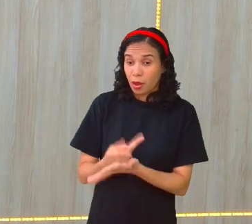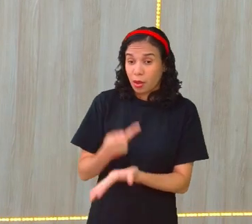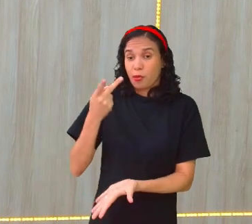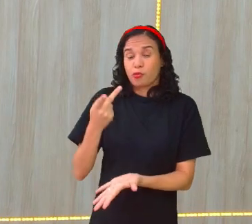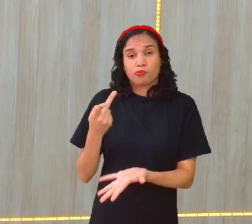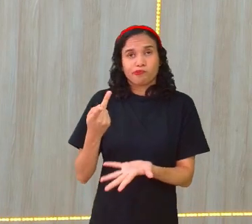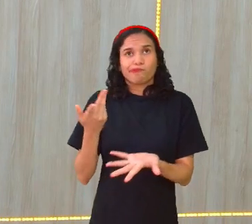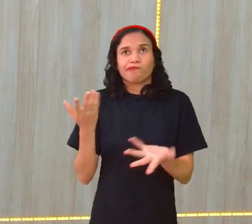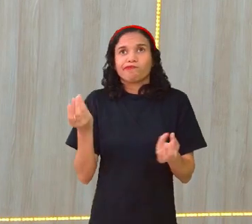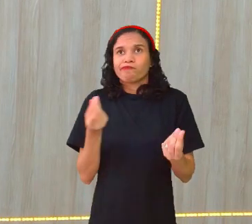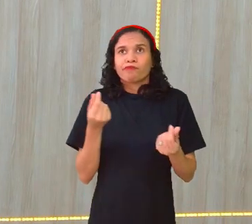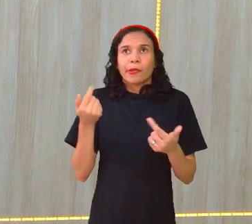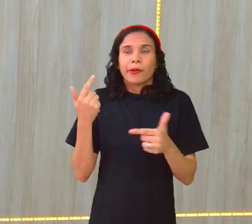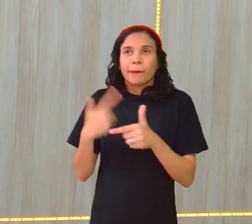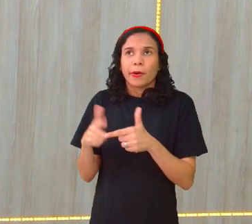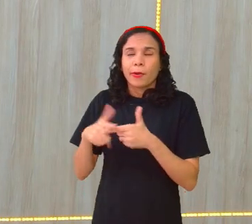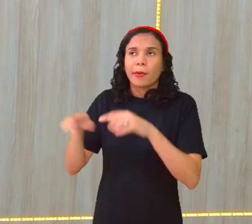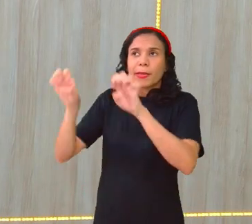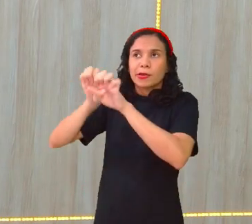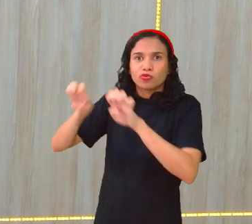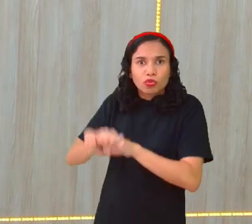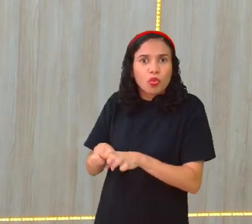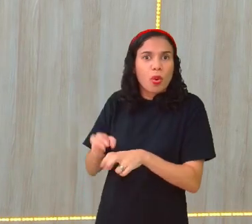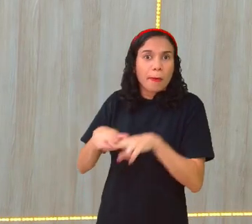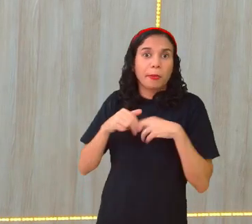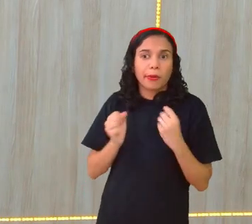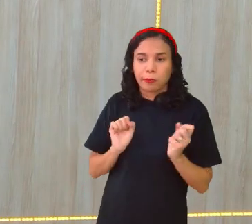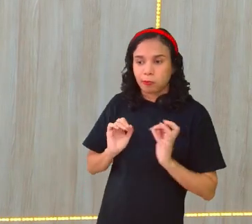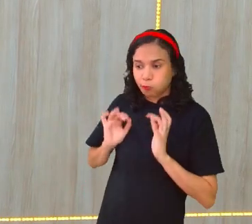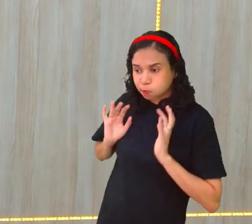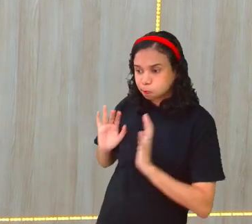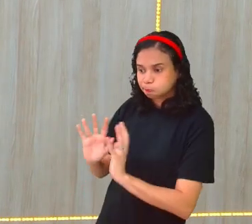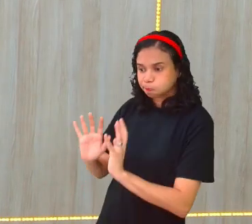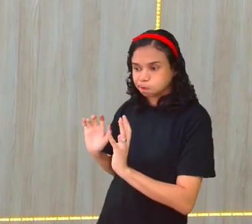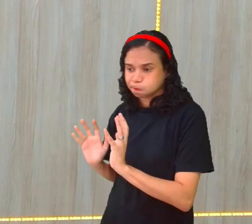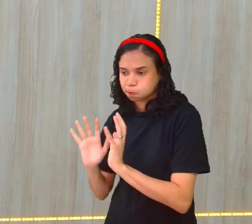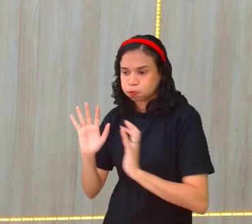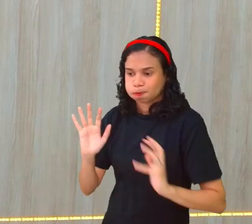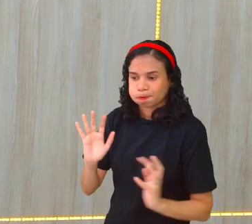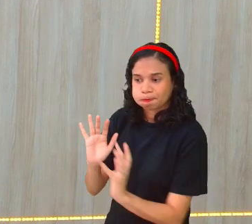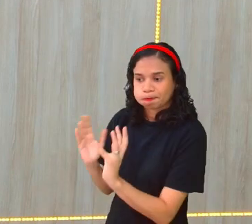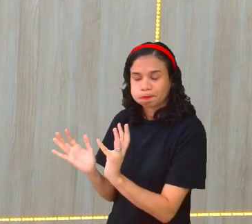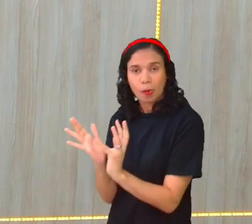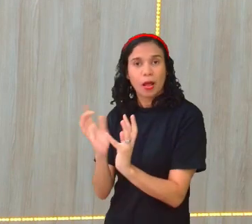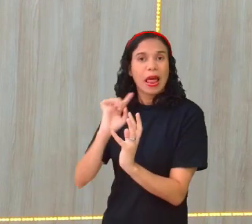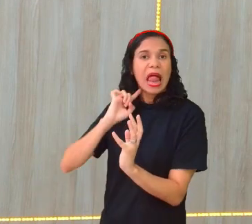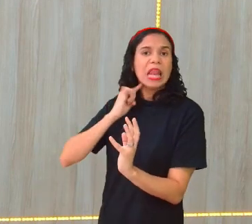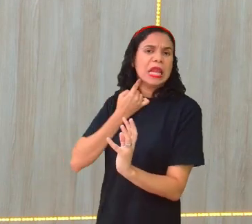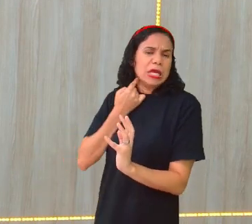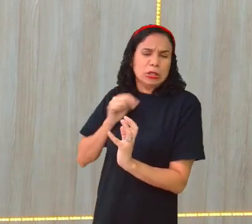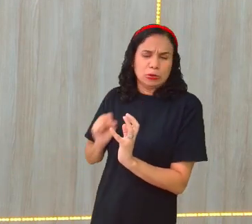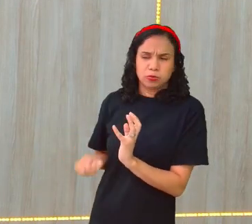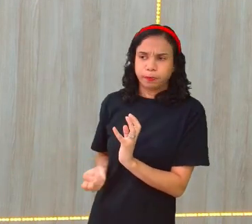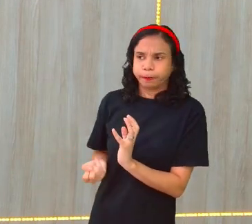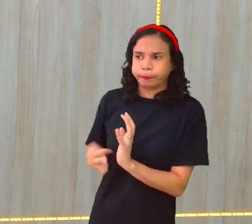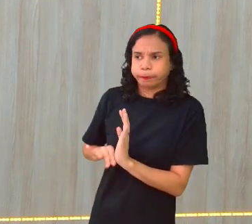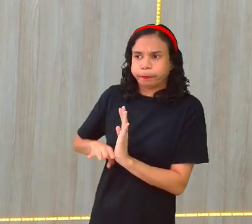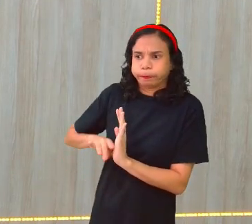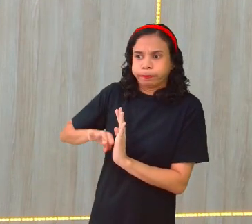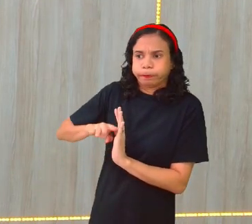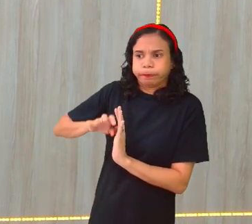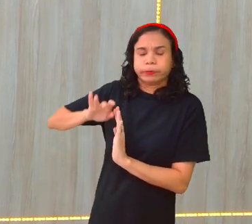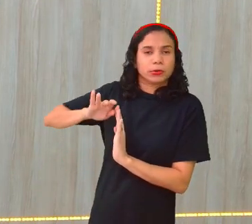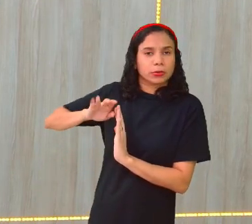assim, problemas de infraestrutura, não é? Problemas de grande quantidade de lixo nas cidades, desses